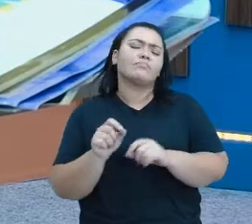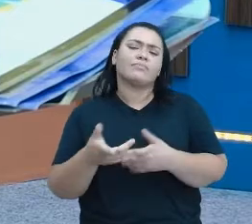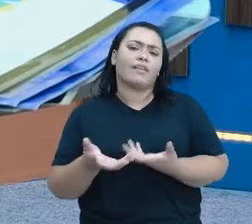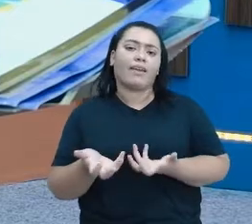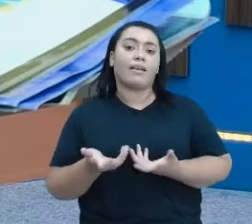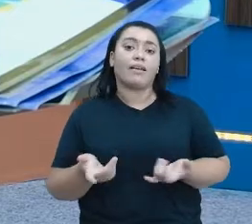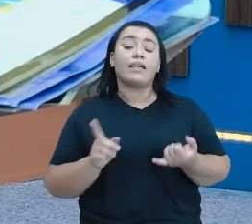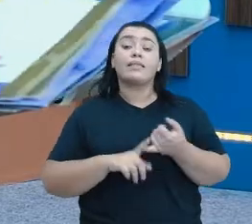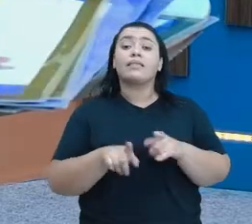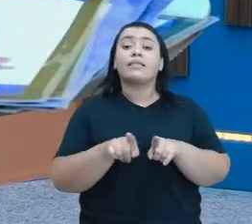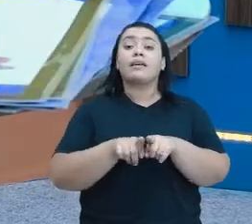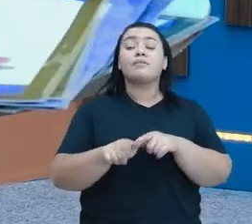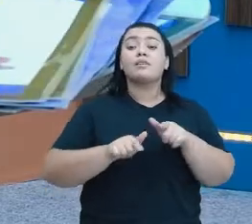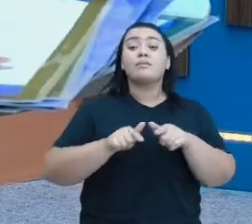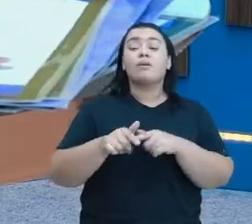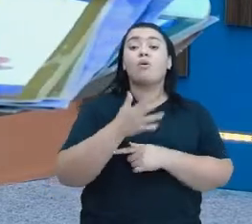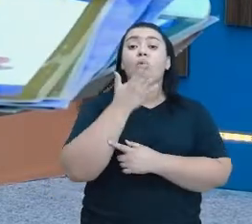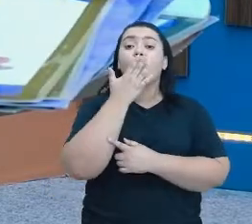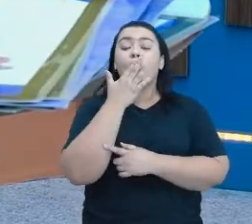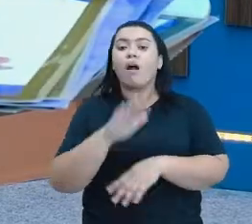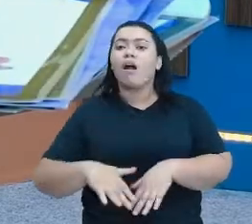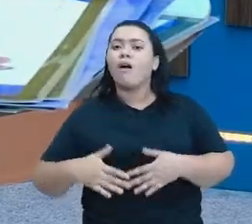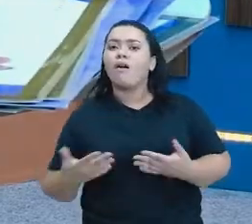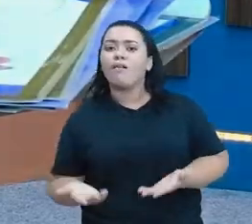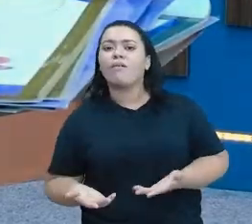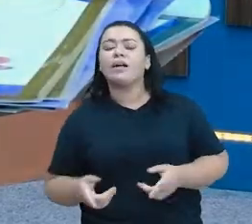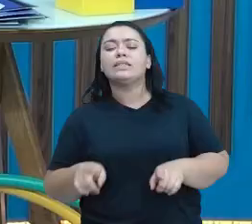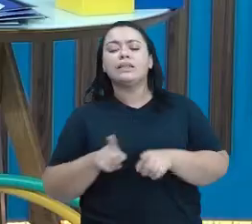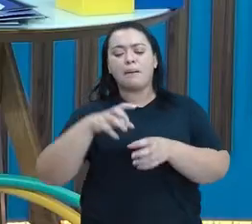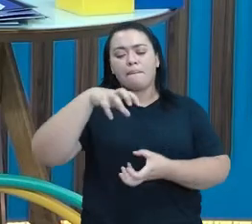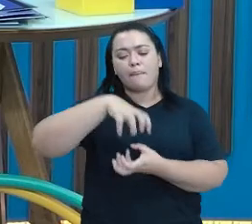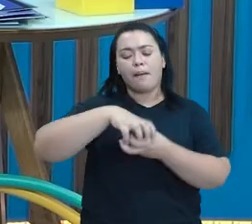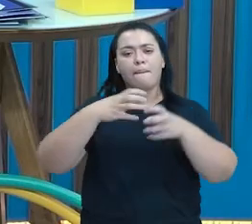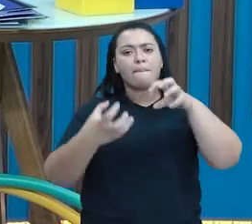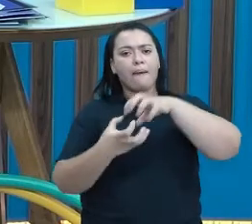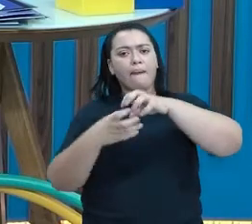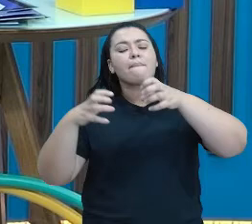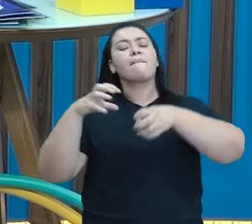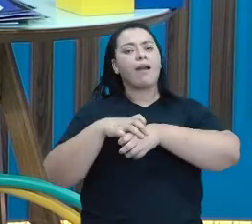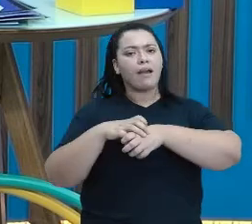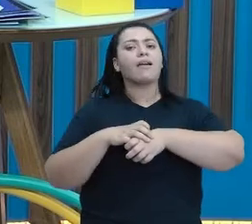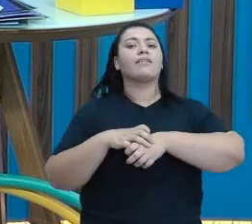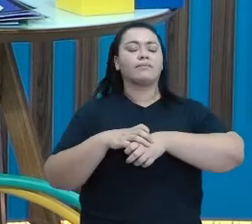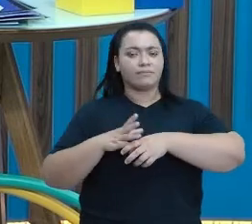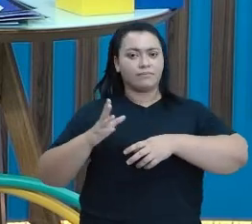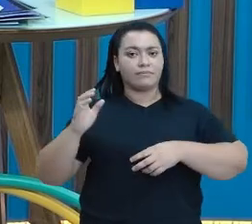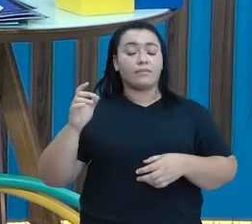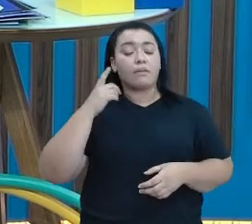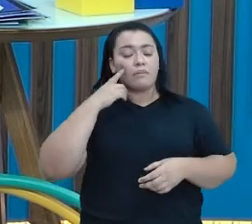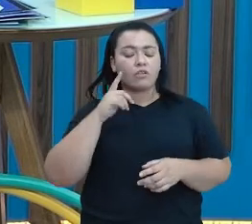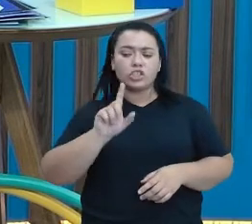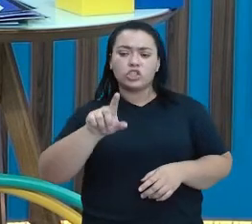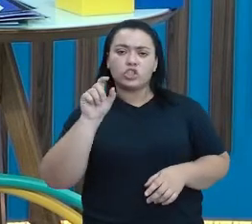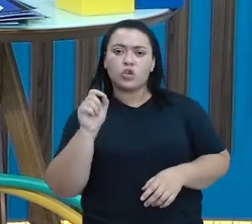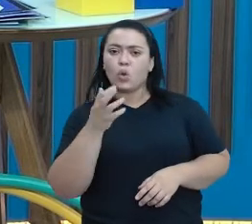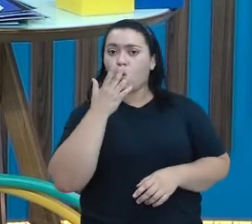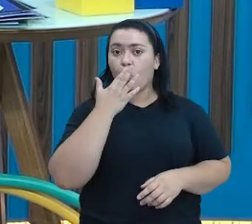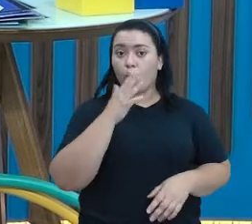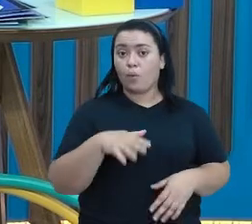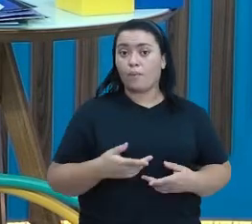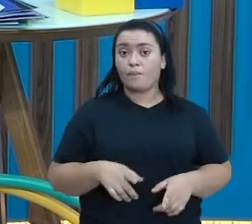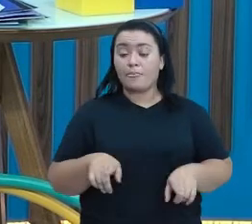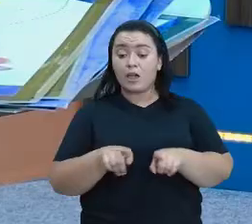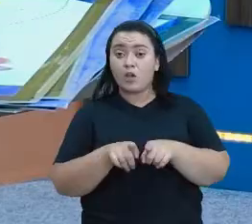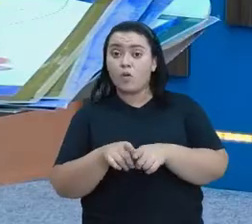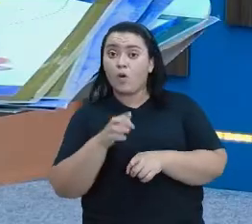as cores, coordenação motora com encaixe. Então, ele pode selecionar as cores, o que é da